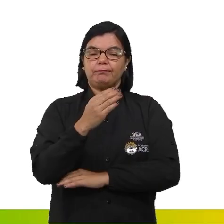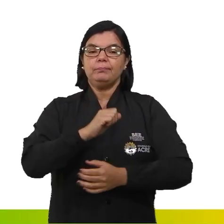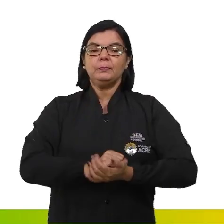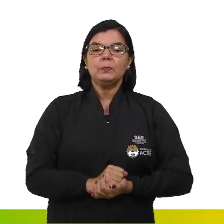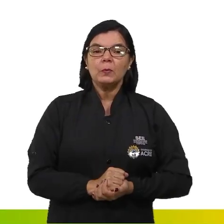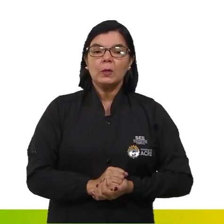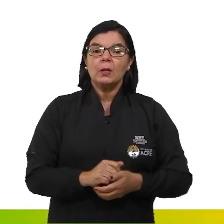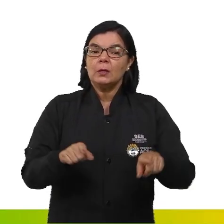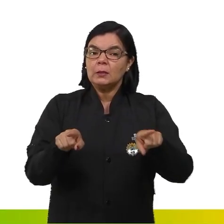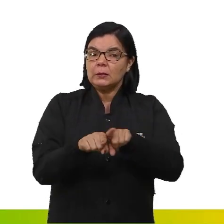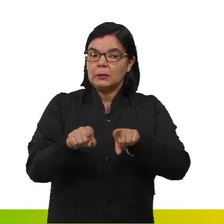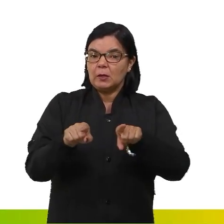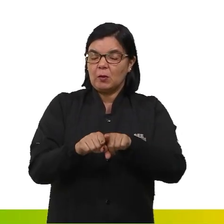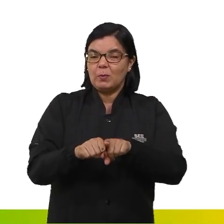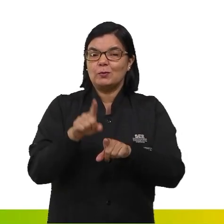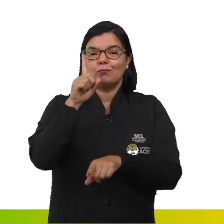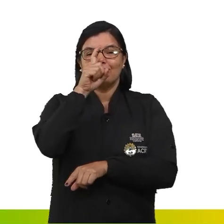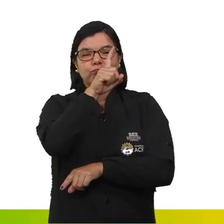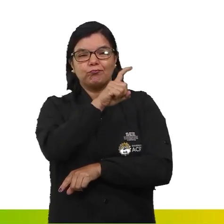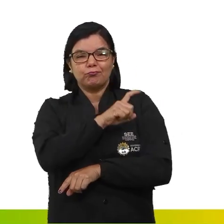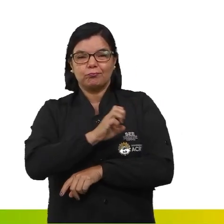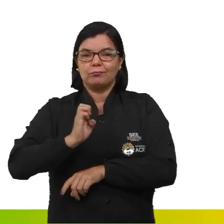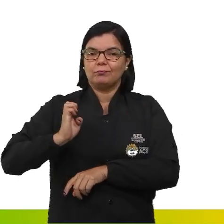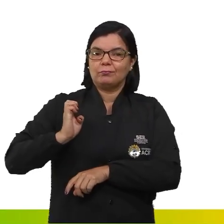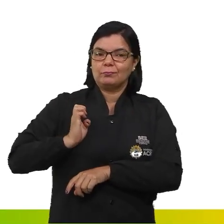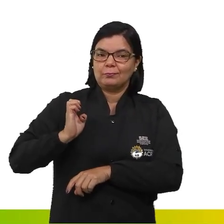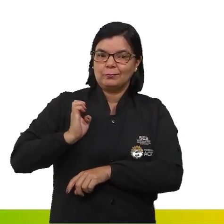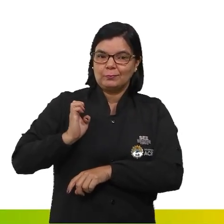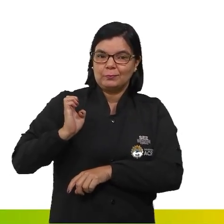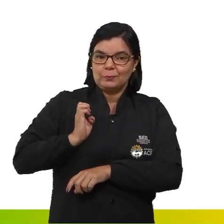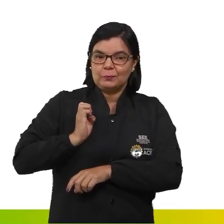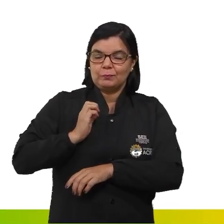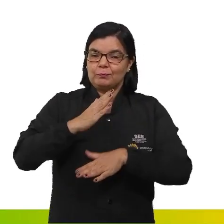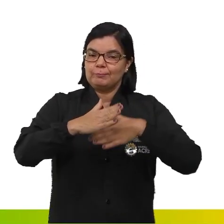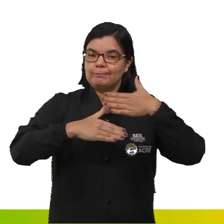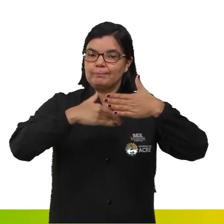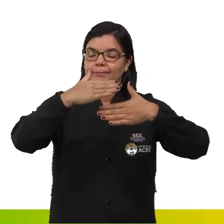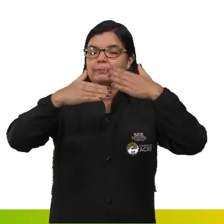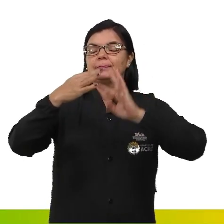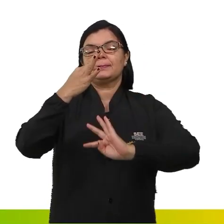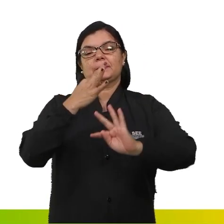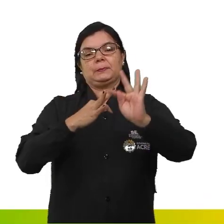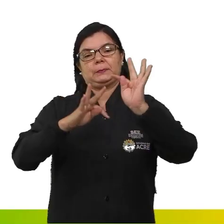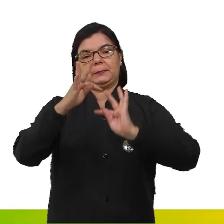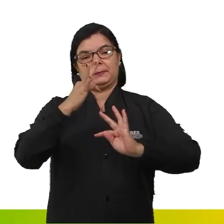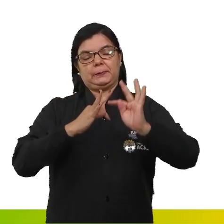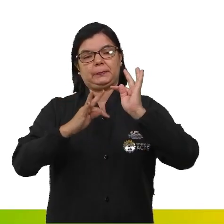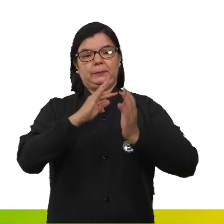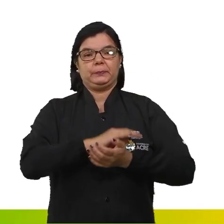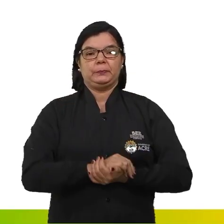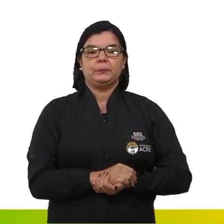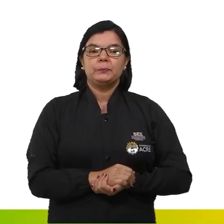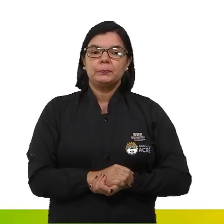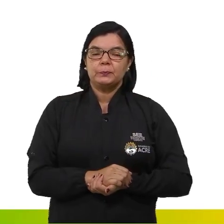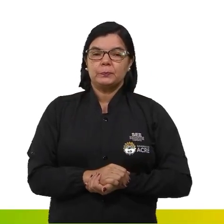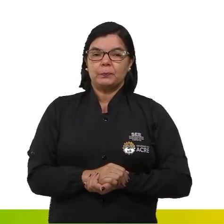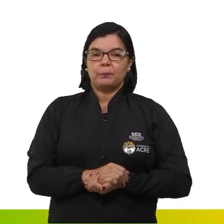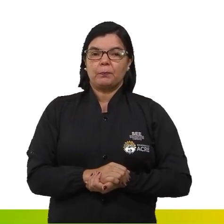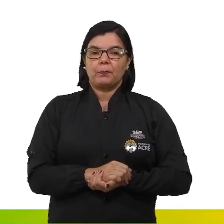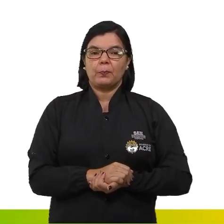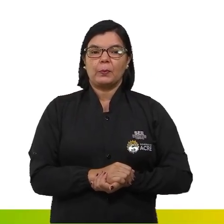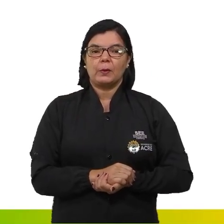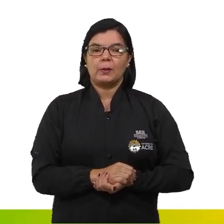news, e os dilemas éticos trazidos por avanços tecnológicos. Muito